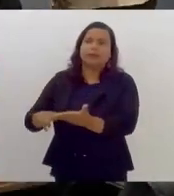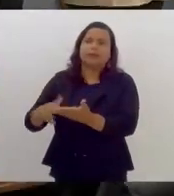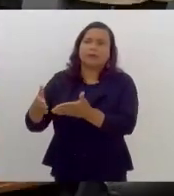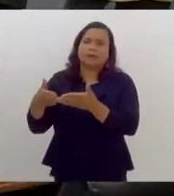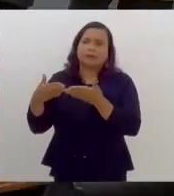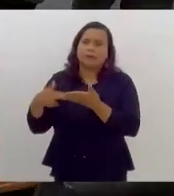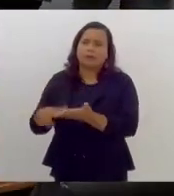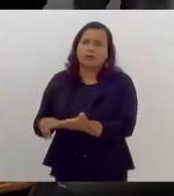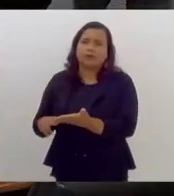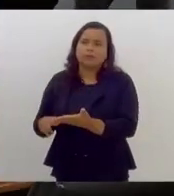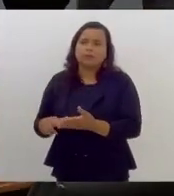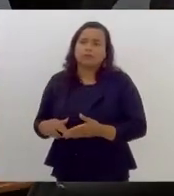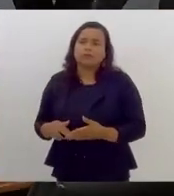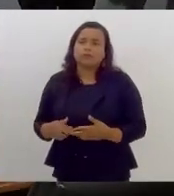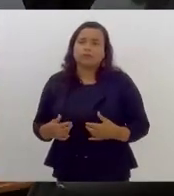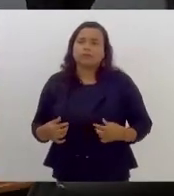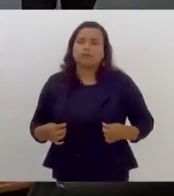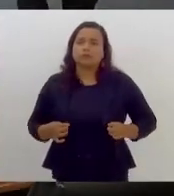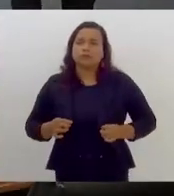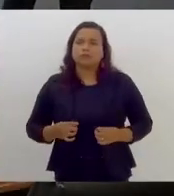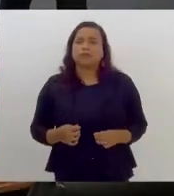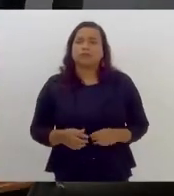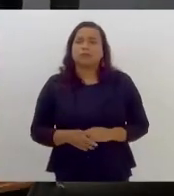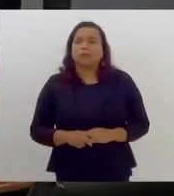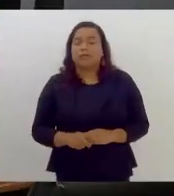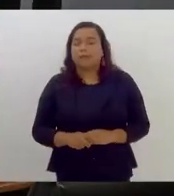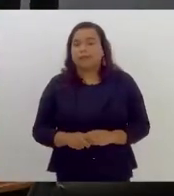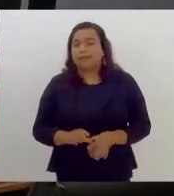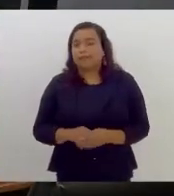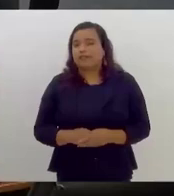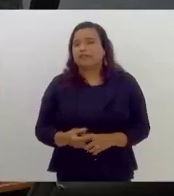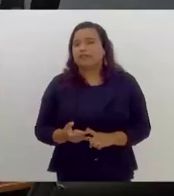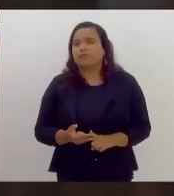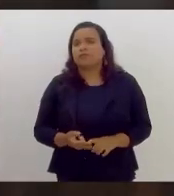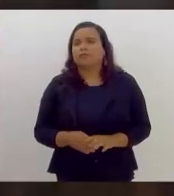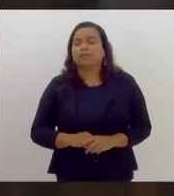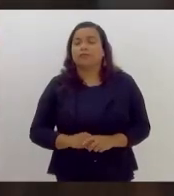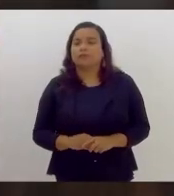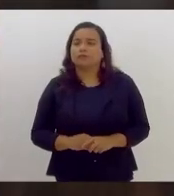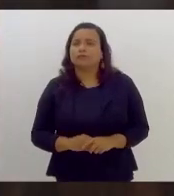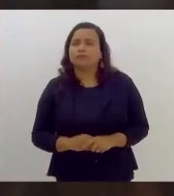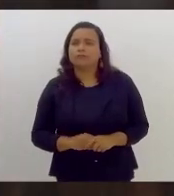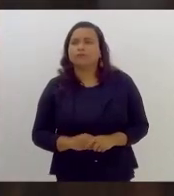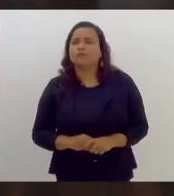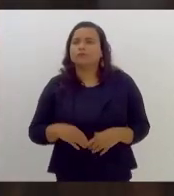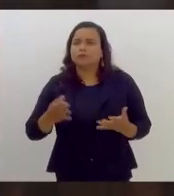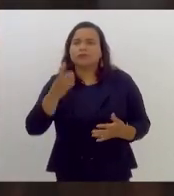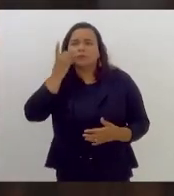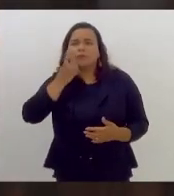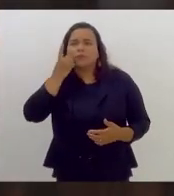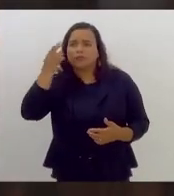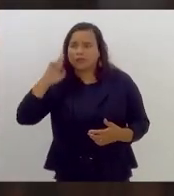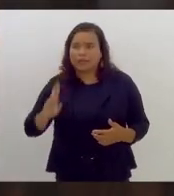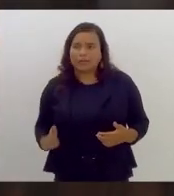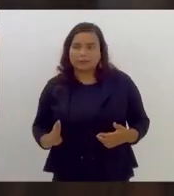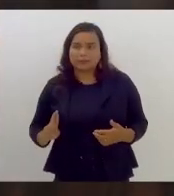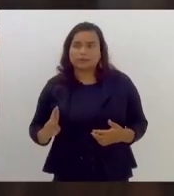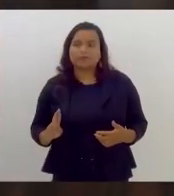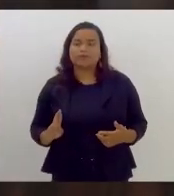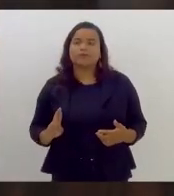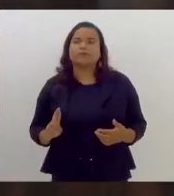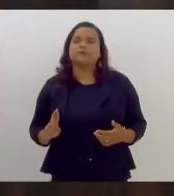Atenção, assessoria, o painel não está... Por favor, deputada Renata Souza. Para encaminhar em seguida.